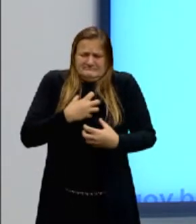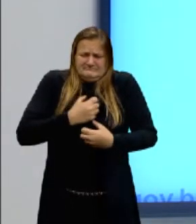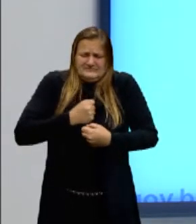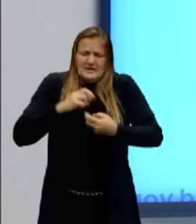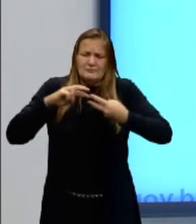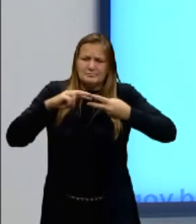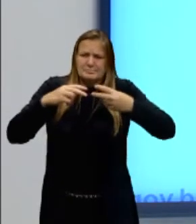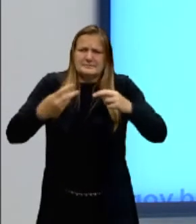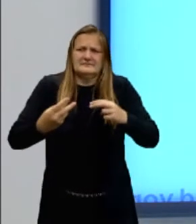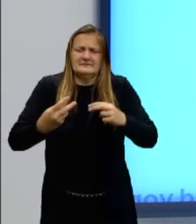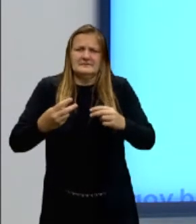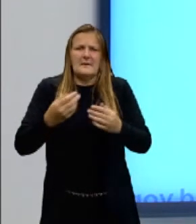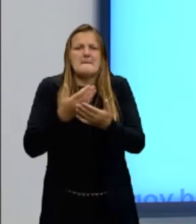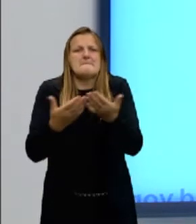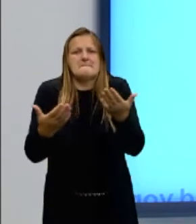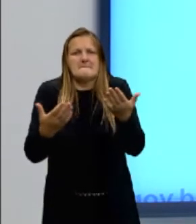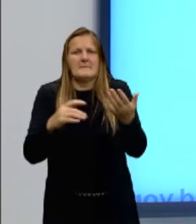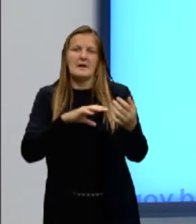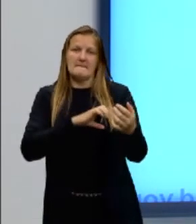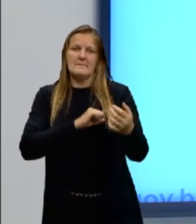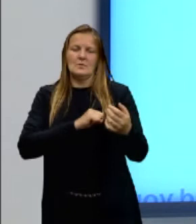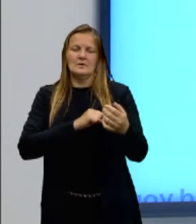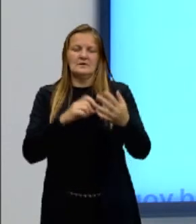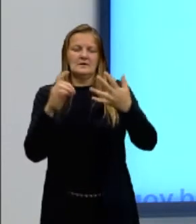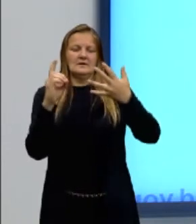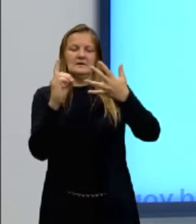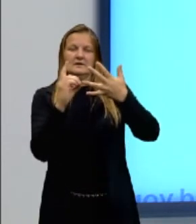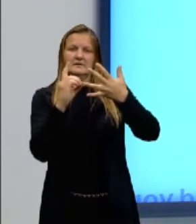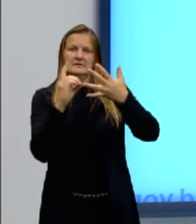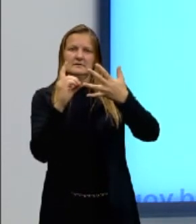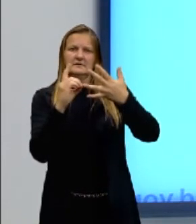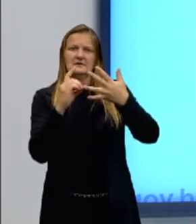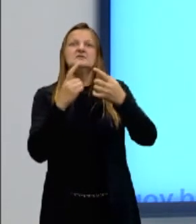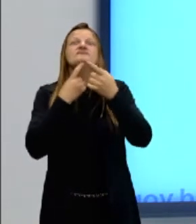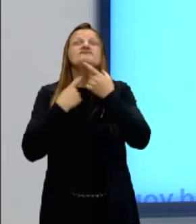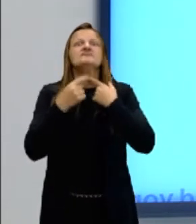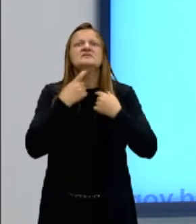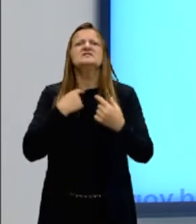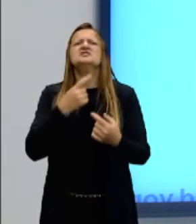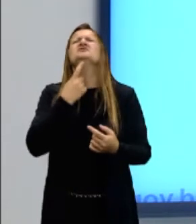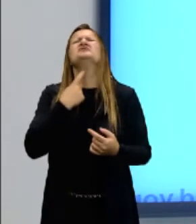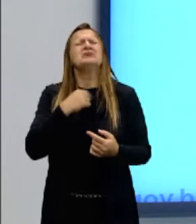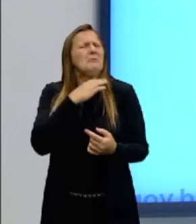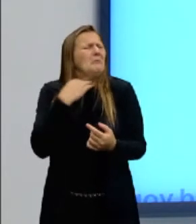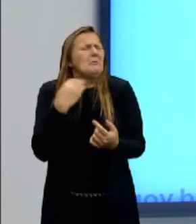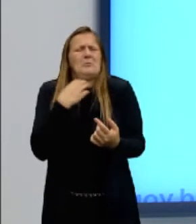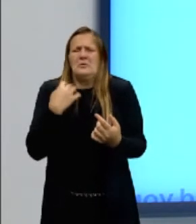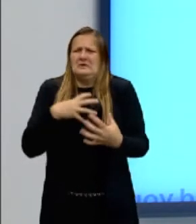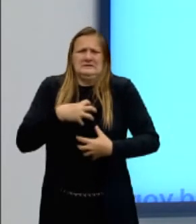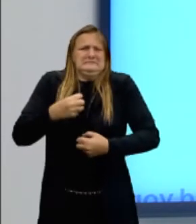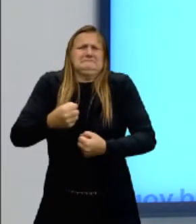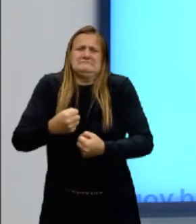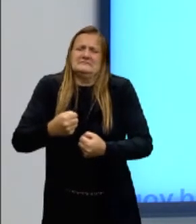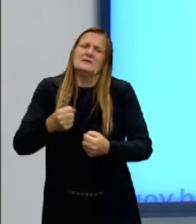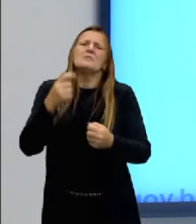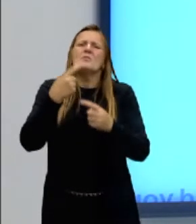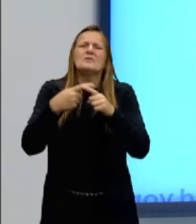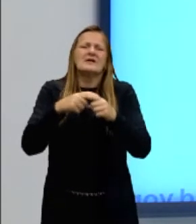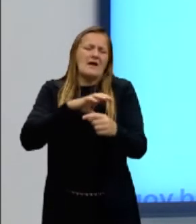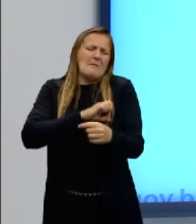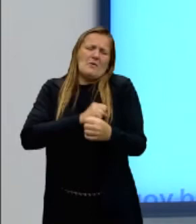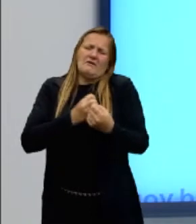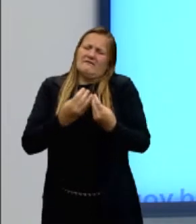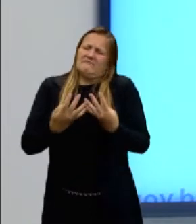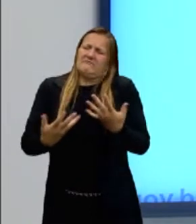reação diante da perda EAD o desejo de morrer como alívio para desilusão amorosa